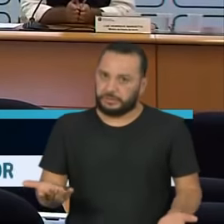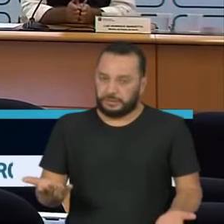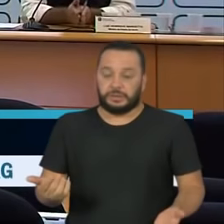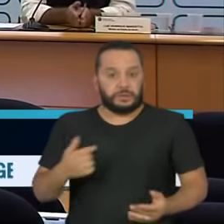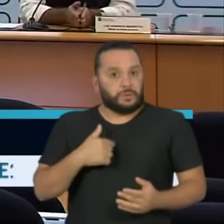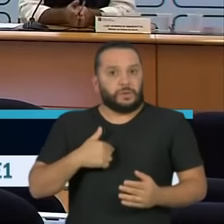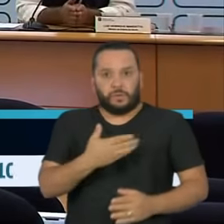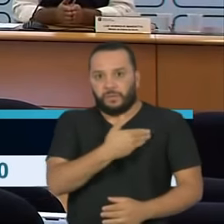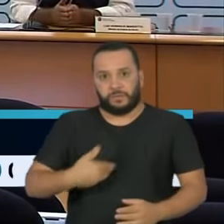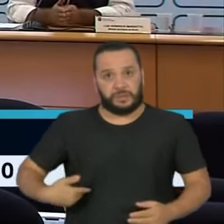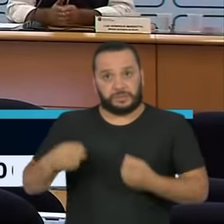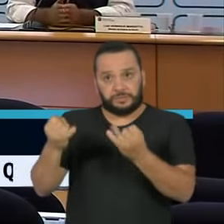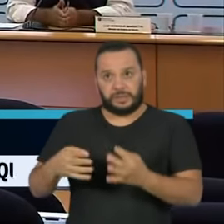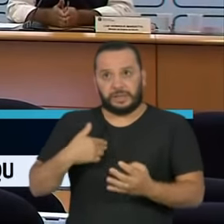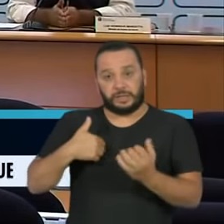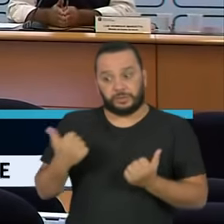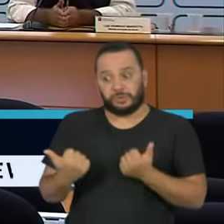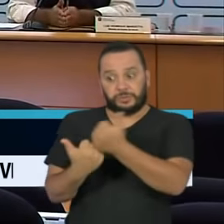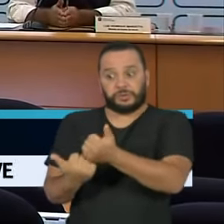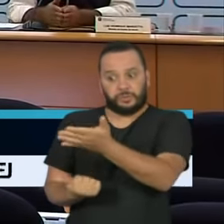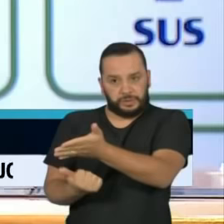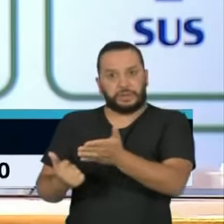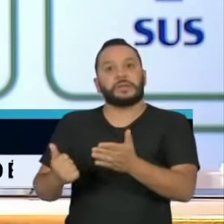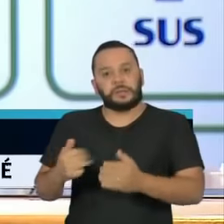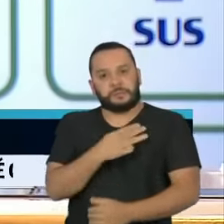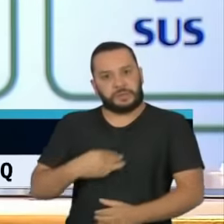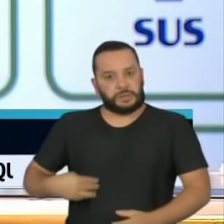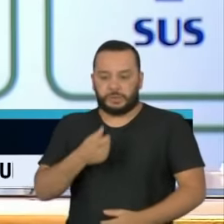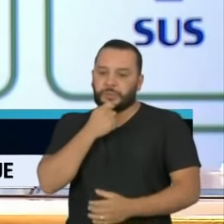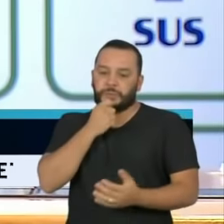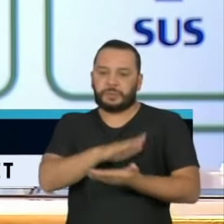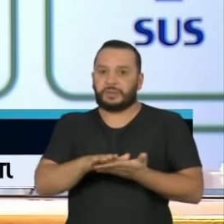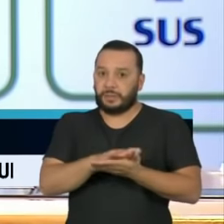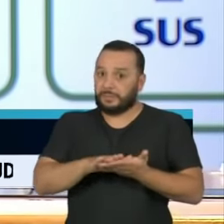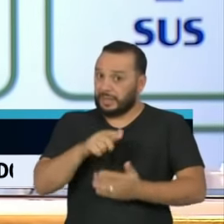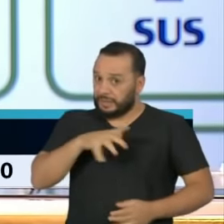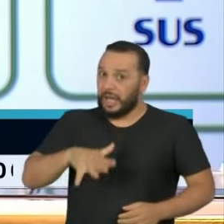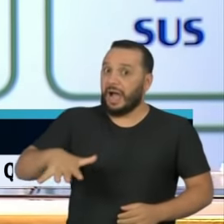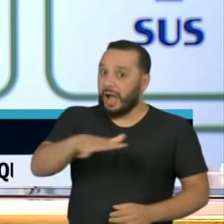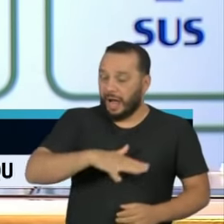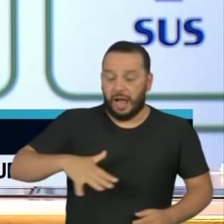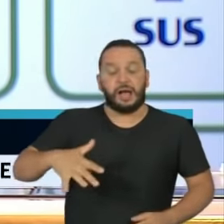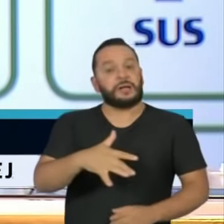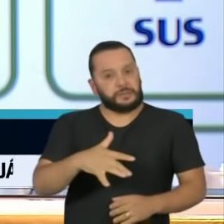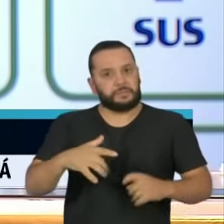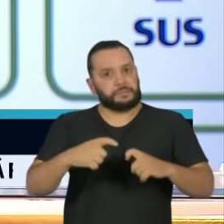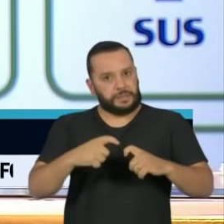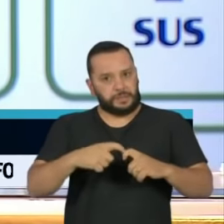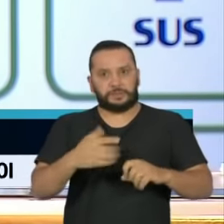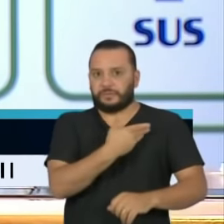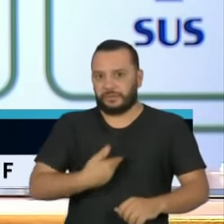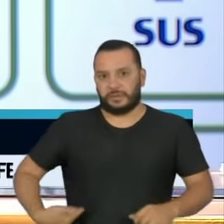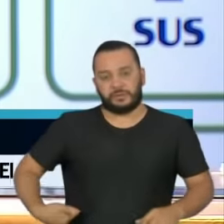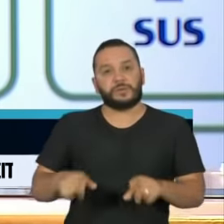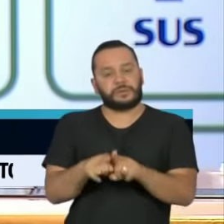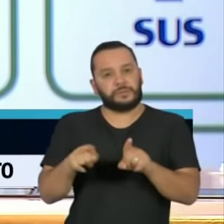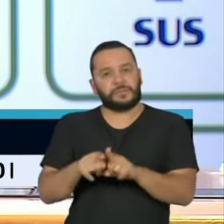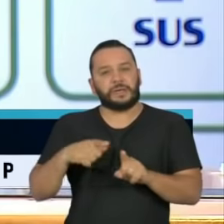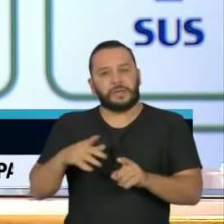fala em trocar o comandante da pasta neste momento, mas a classe médica, governadores e membros do DEM, partido do